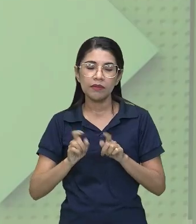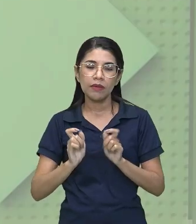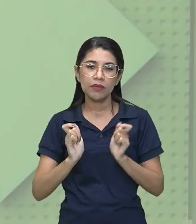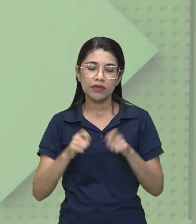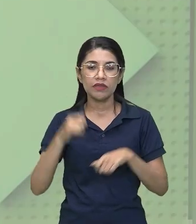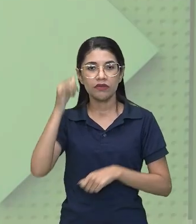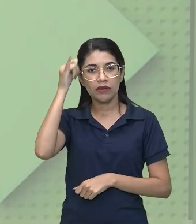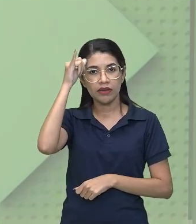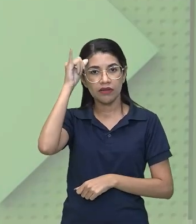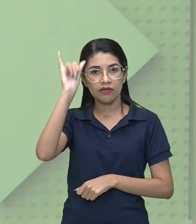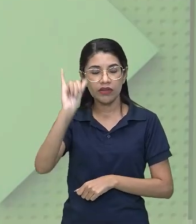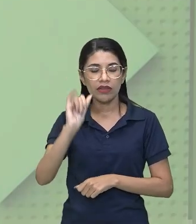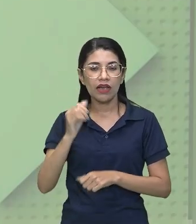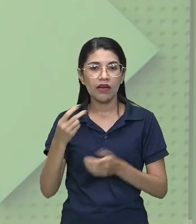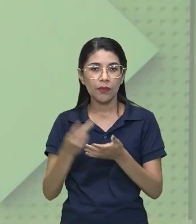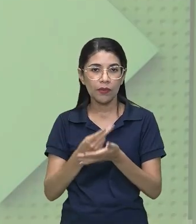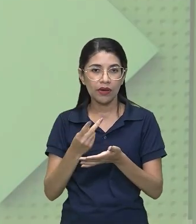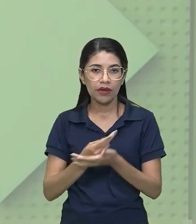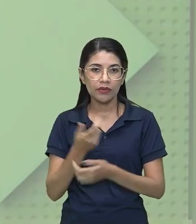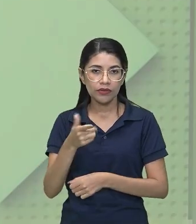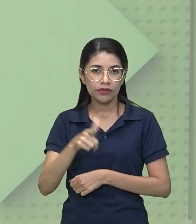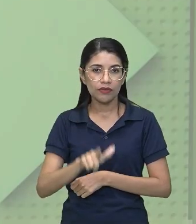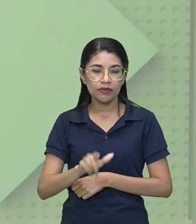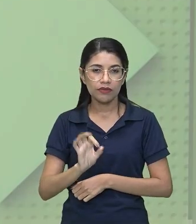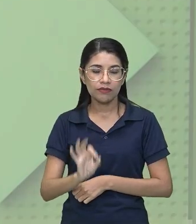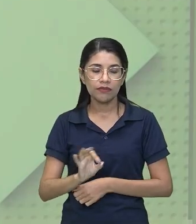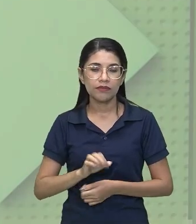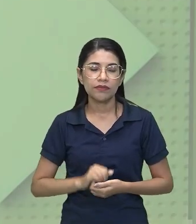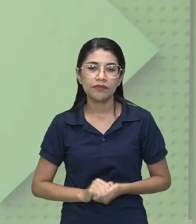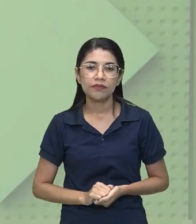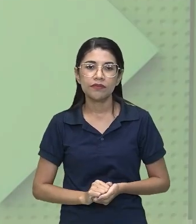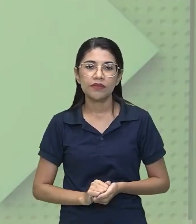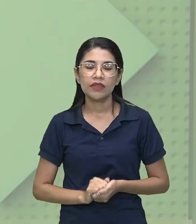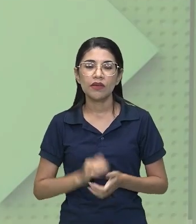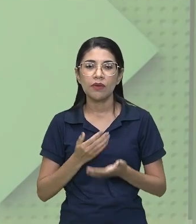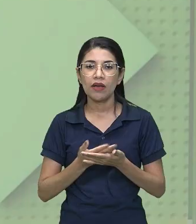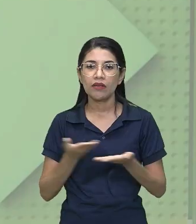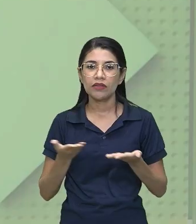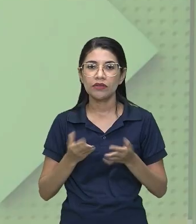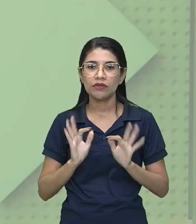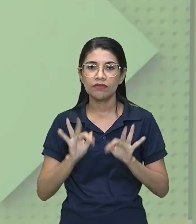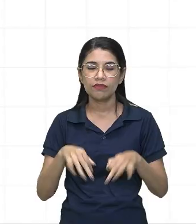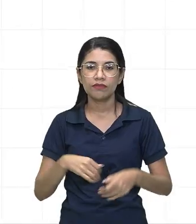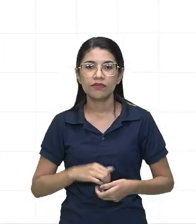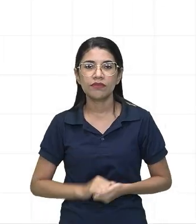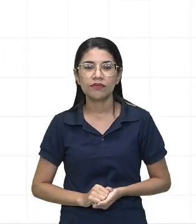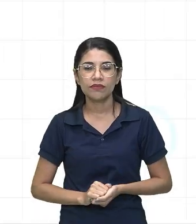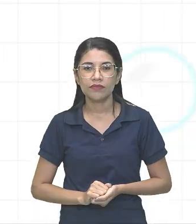evita os erros que foram feitos no passado, certo? Essa foi a nossa aula.